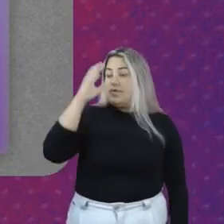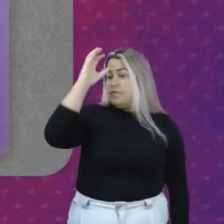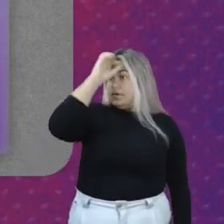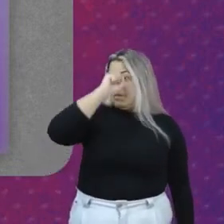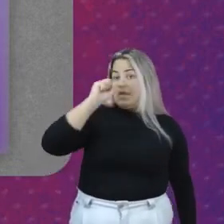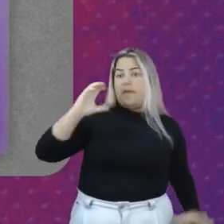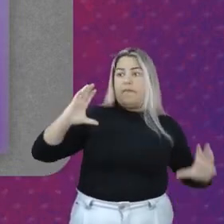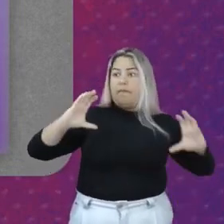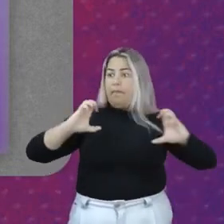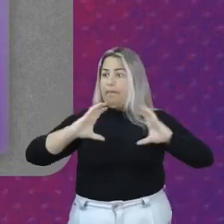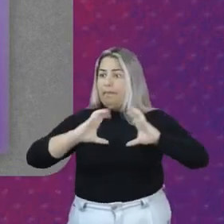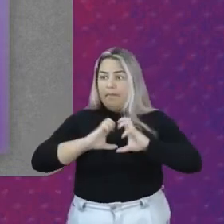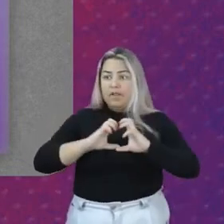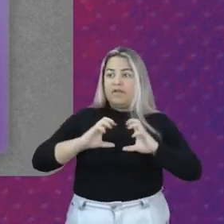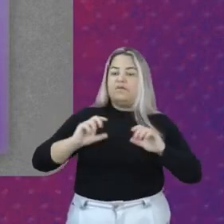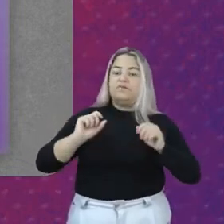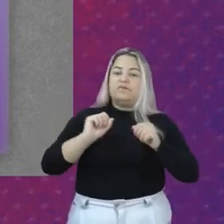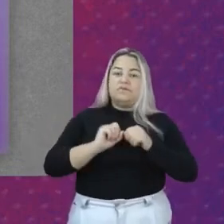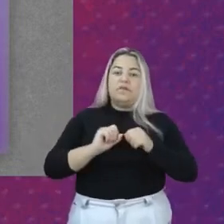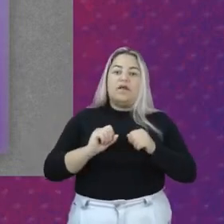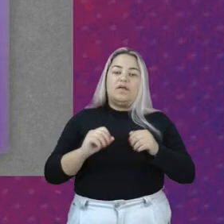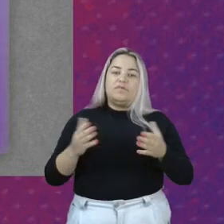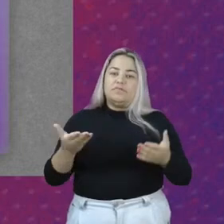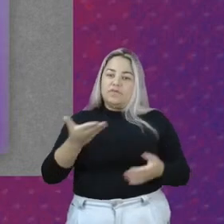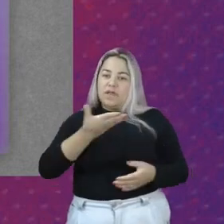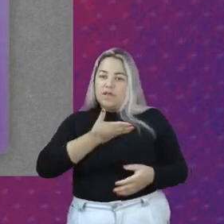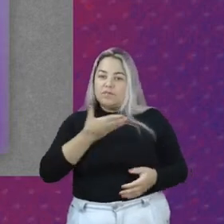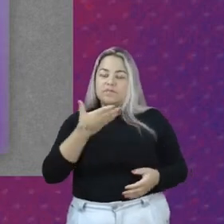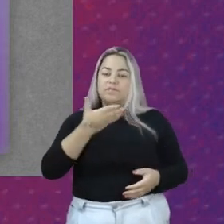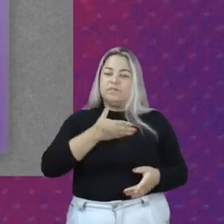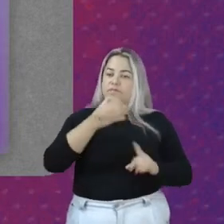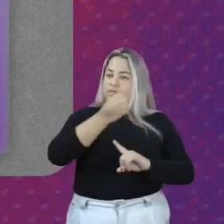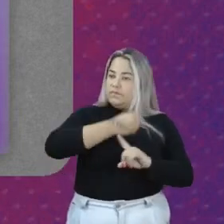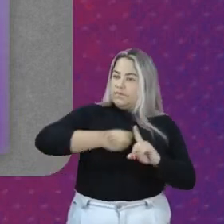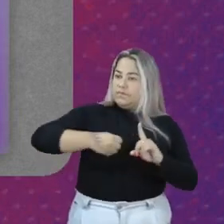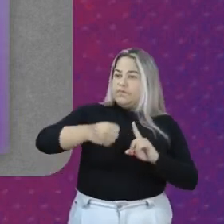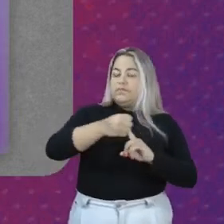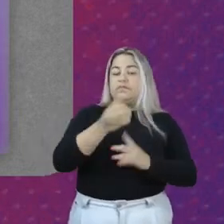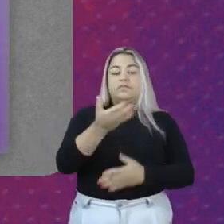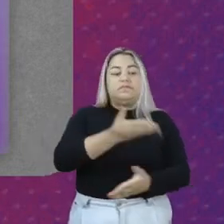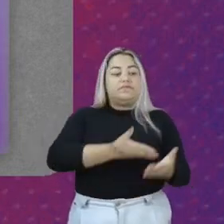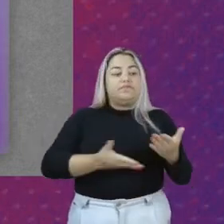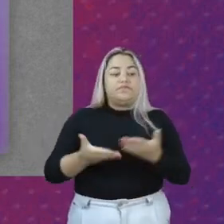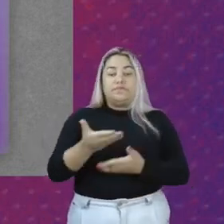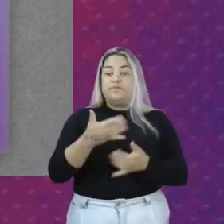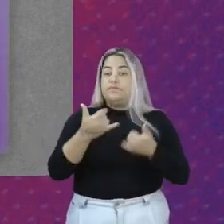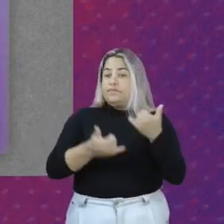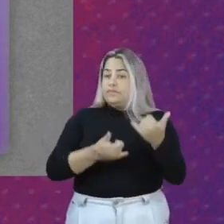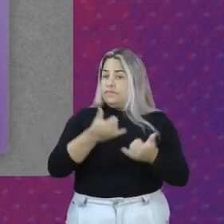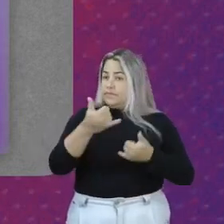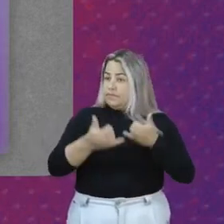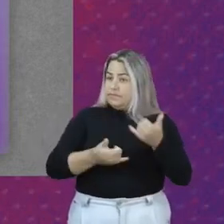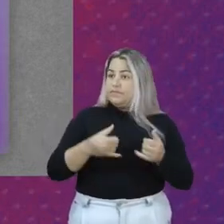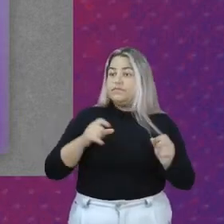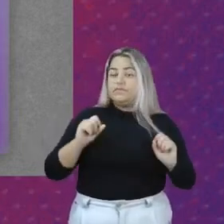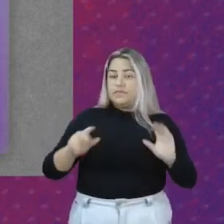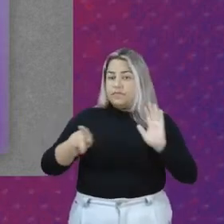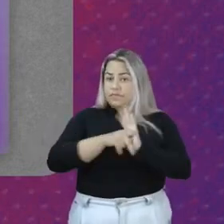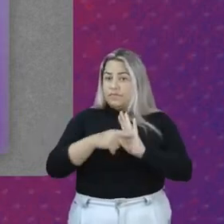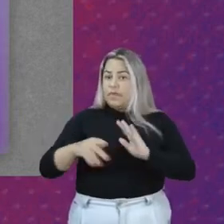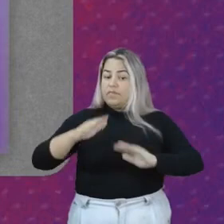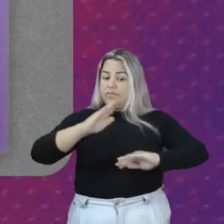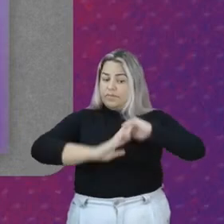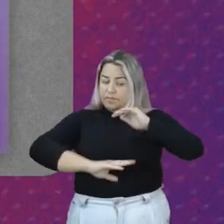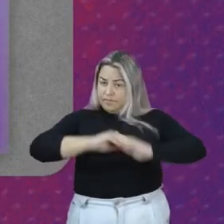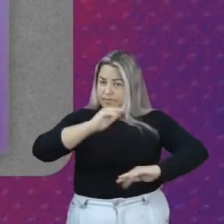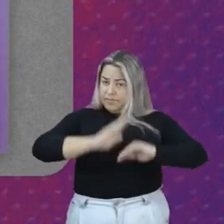brigar, vai aprender a fazer as pazes, a se socializar, né? E também brinquedos que remetem a profissões